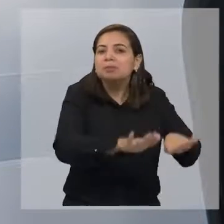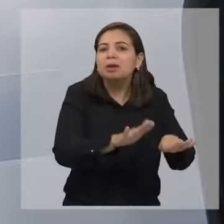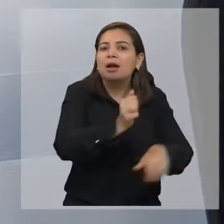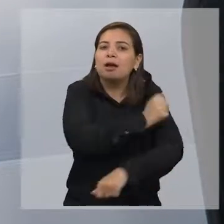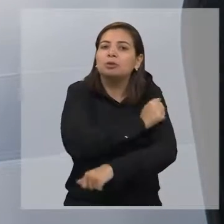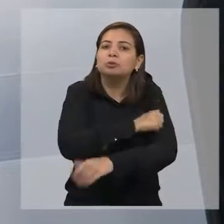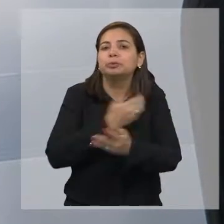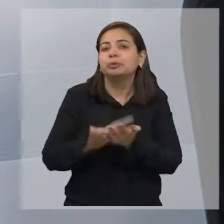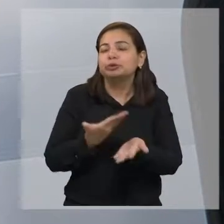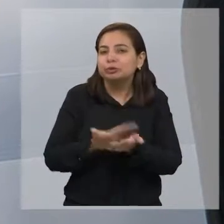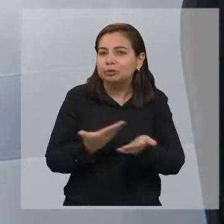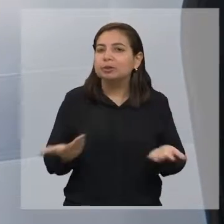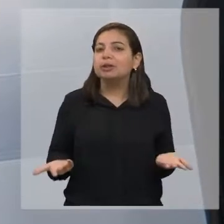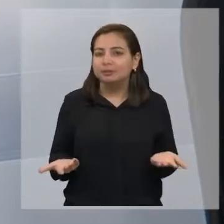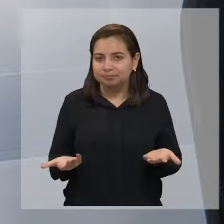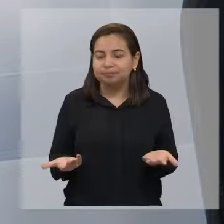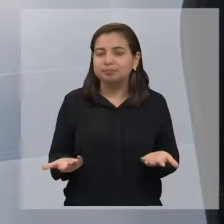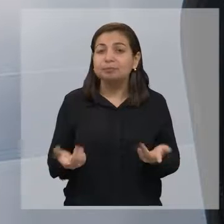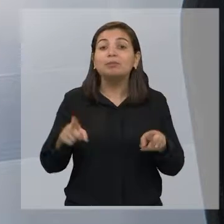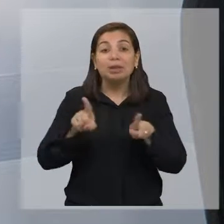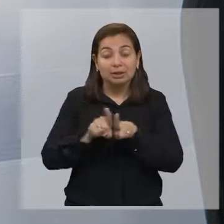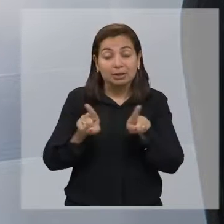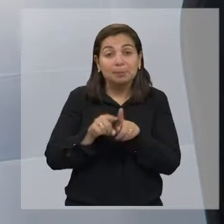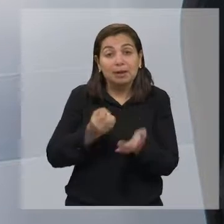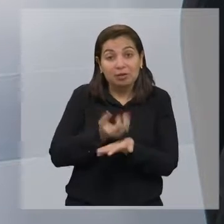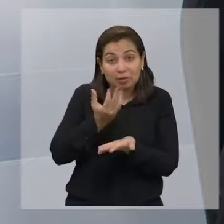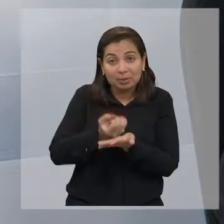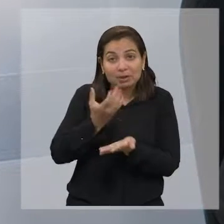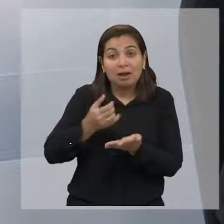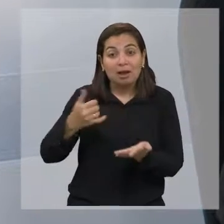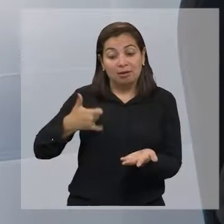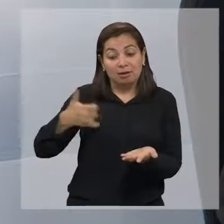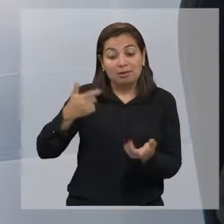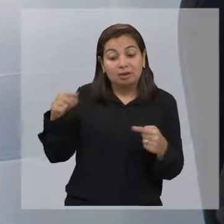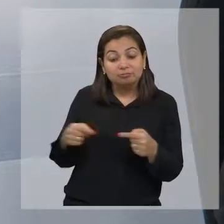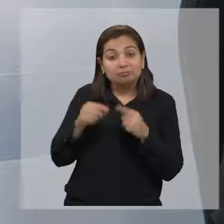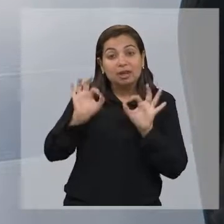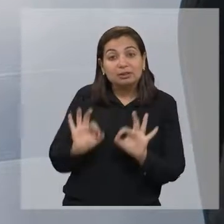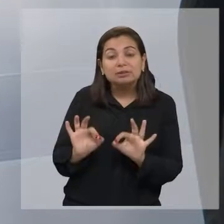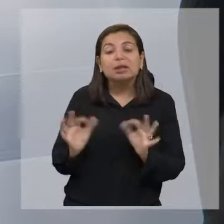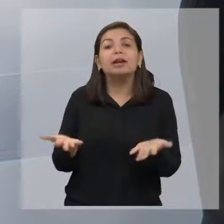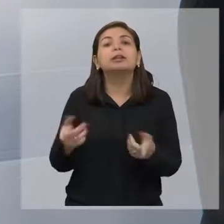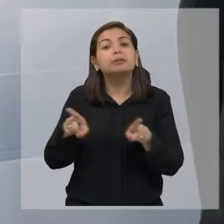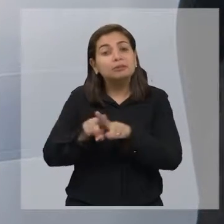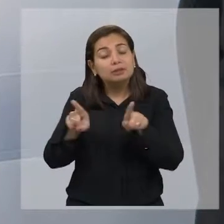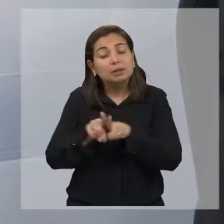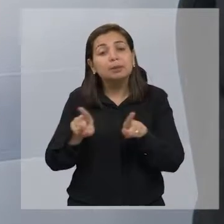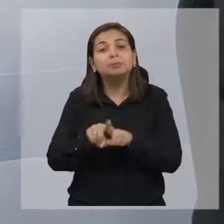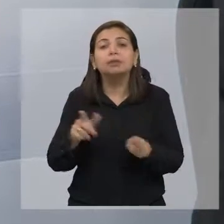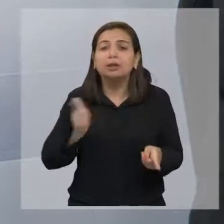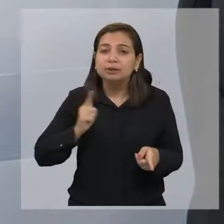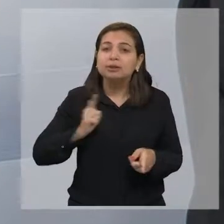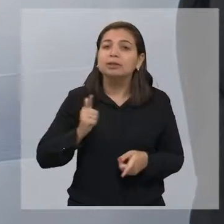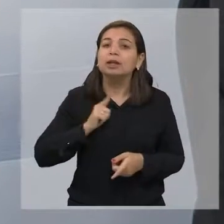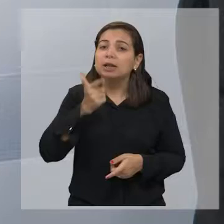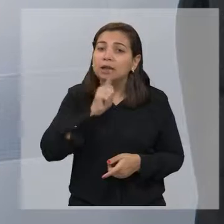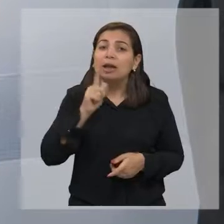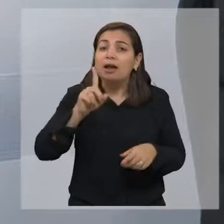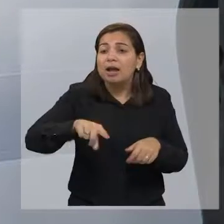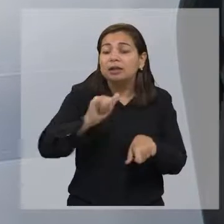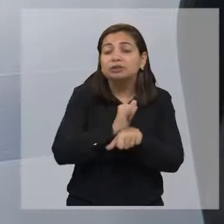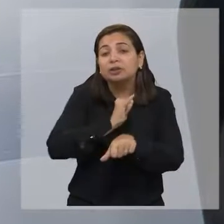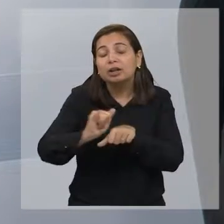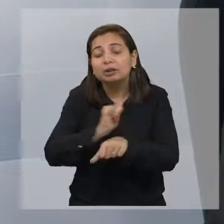a consolidação do programa de alfabetização na idade certa, para que haja uma regularidade